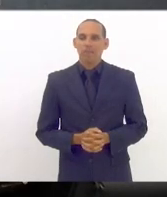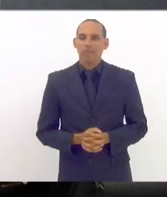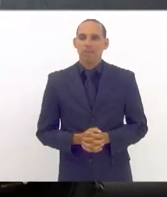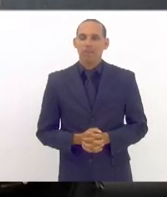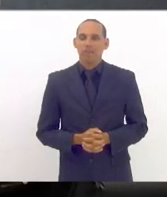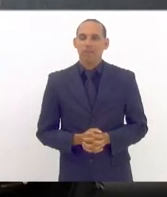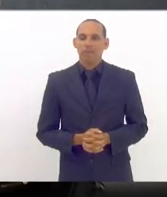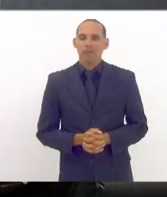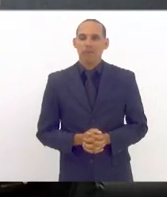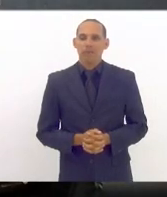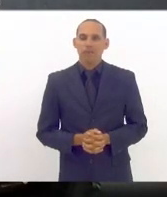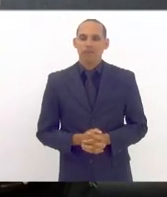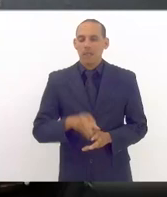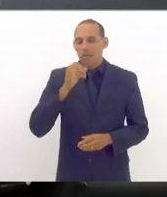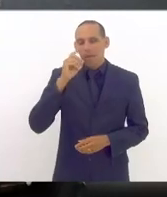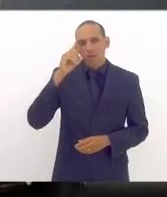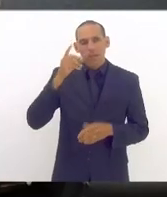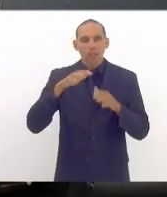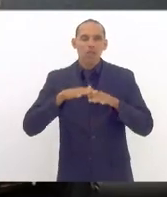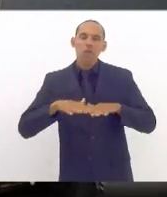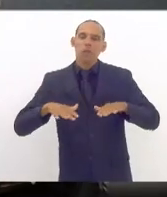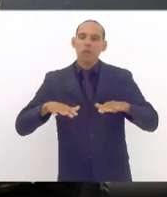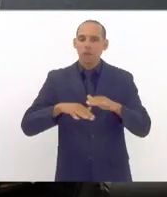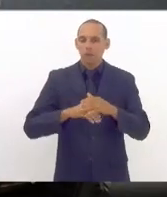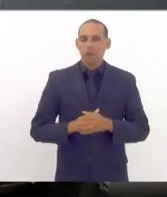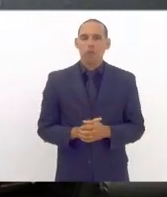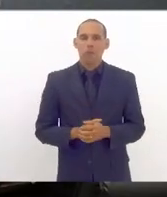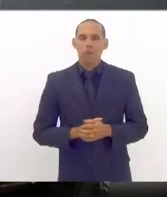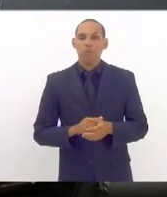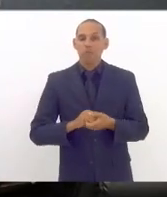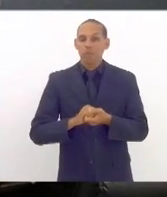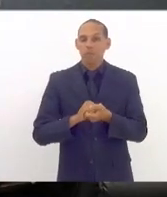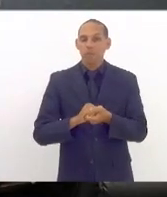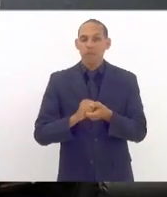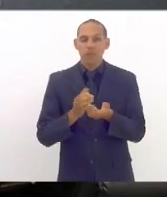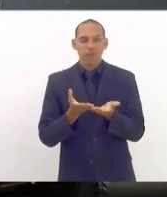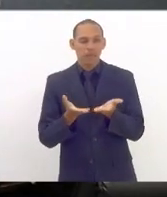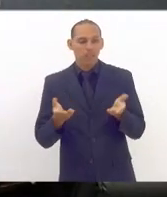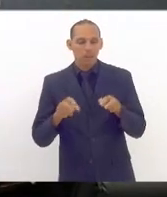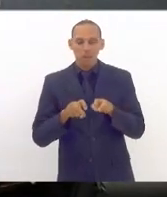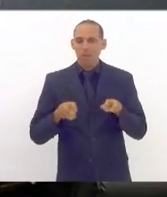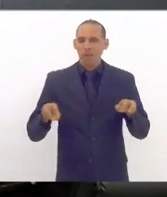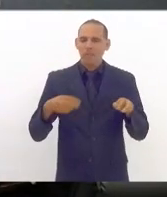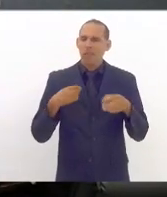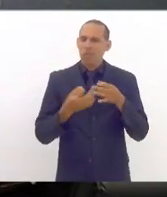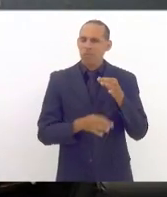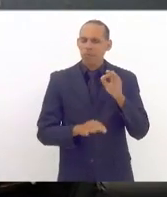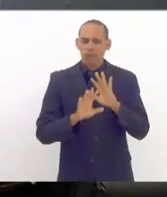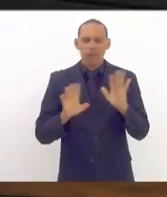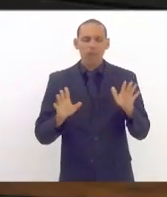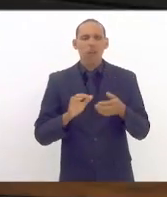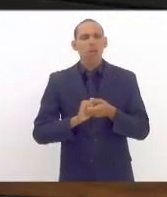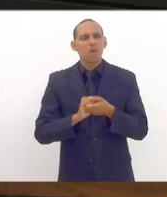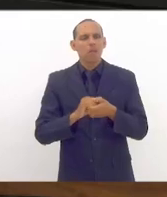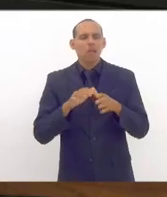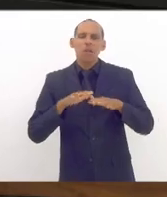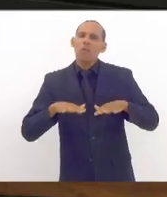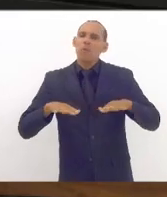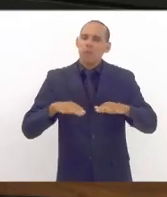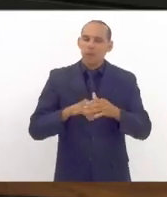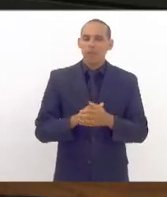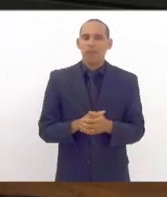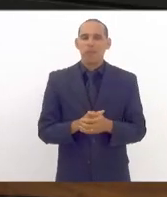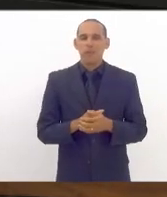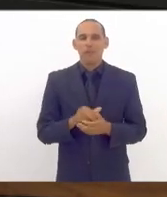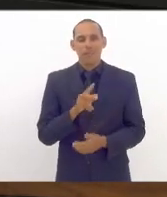foi bom dia a todos e todos cumprimentar a todos aqui na mesa não vão me estender vou cumprimentar todo mundo que o